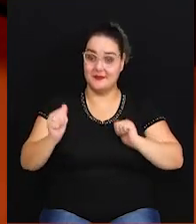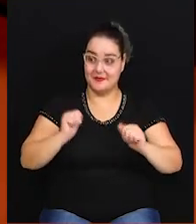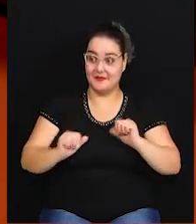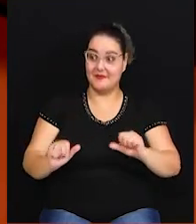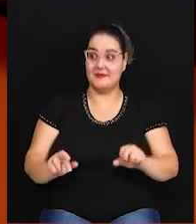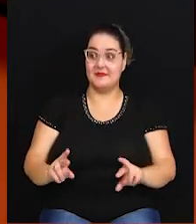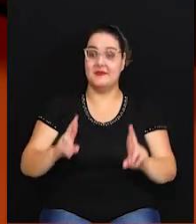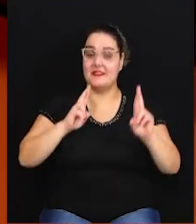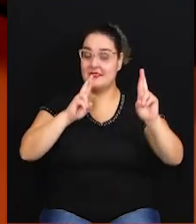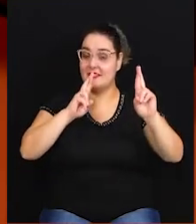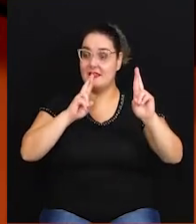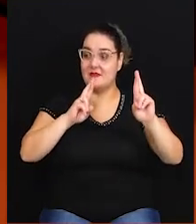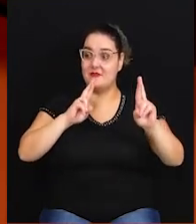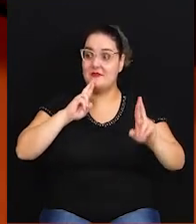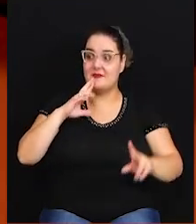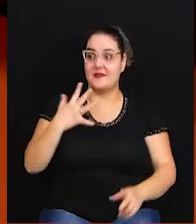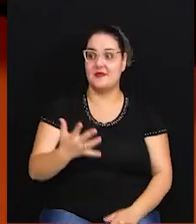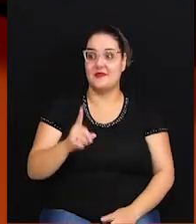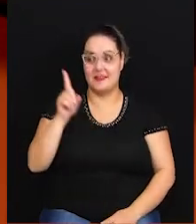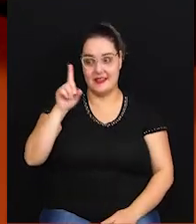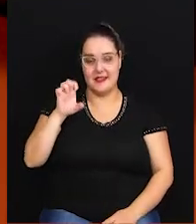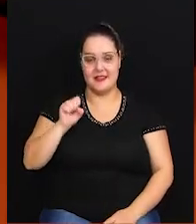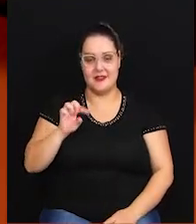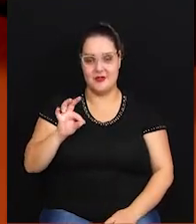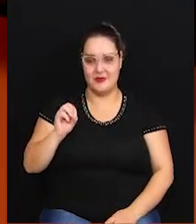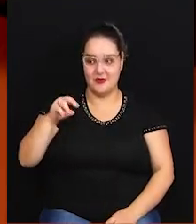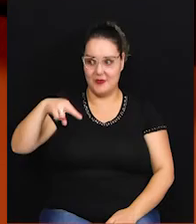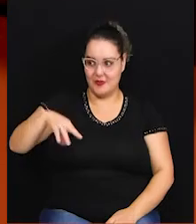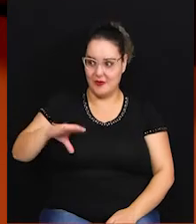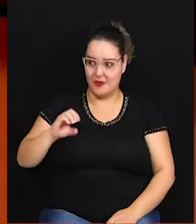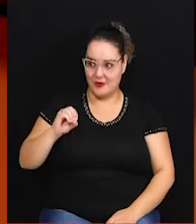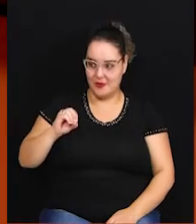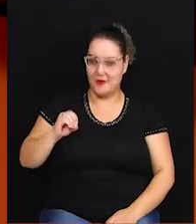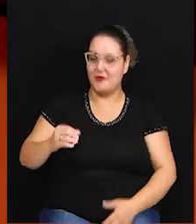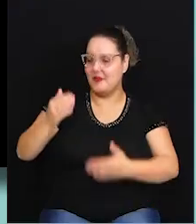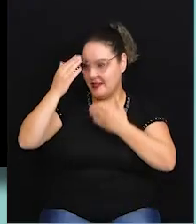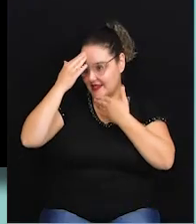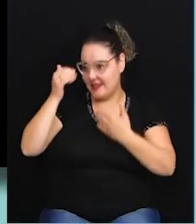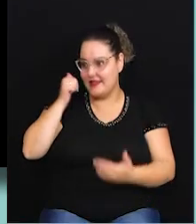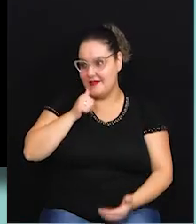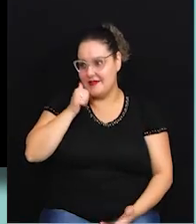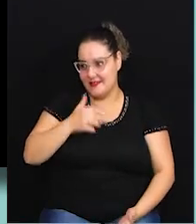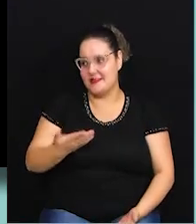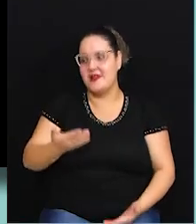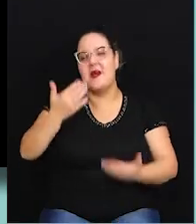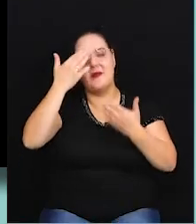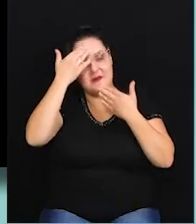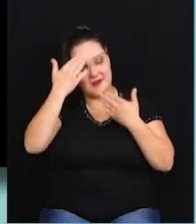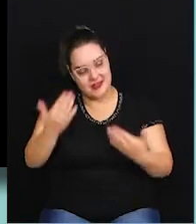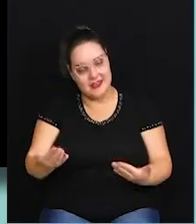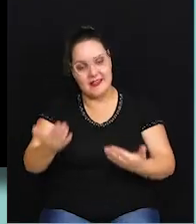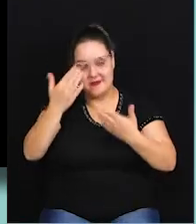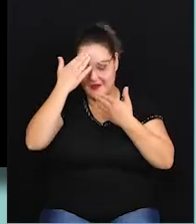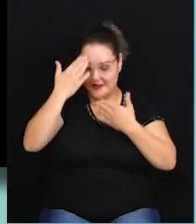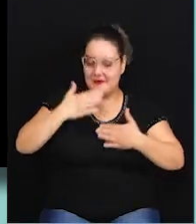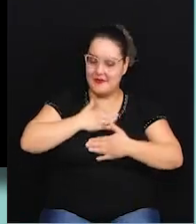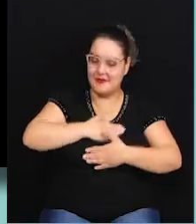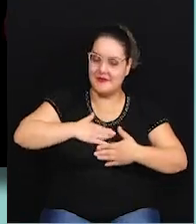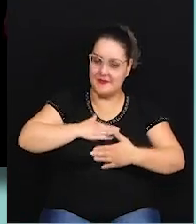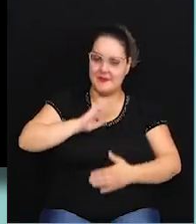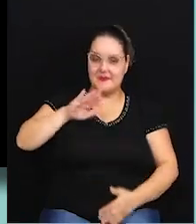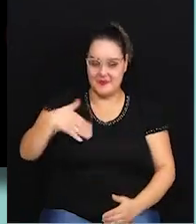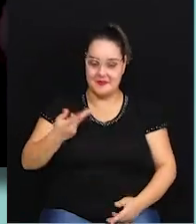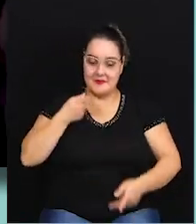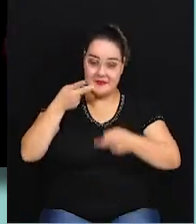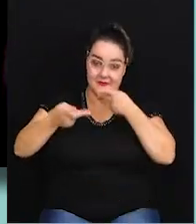ficarei ansiosa também, aguardando o resultado da final lá em Estocolmo. Obrigada, viu, meninas? Muito obrigada. Muito obrigada, foi um prazer e uma